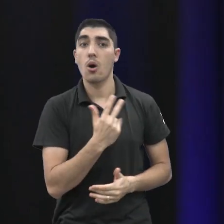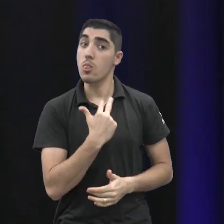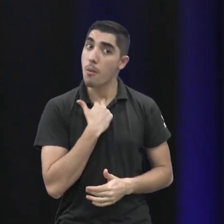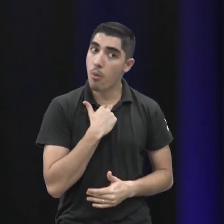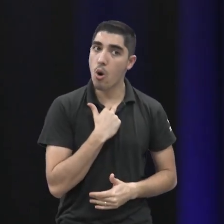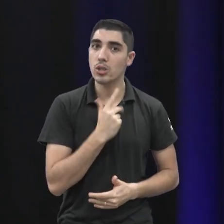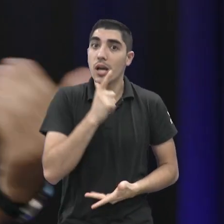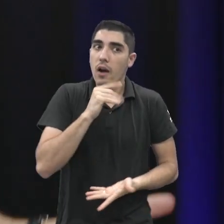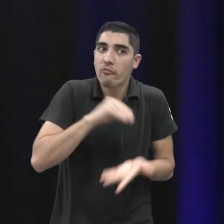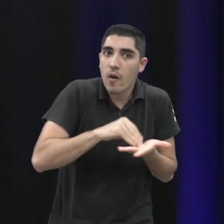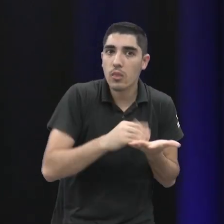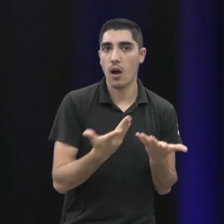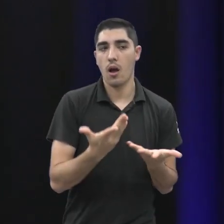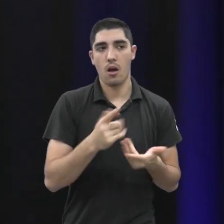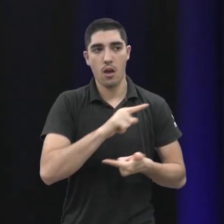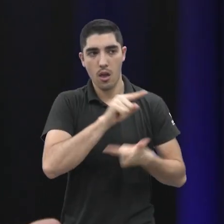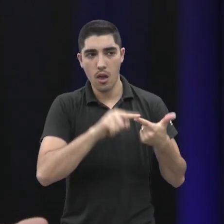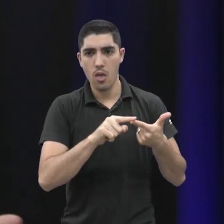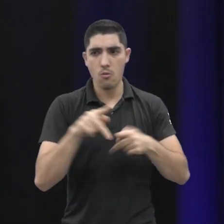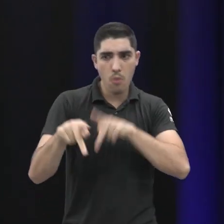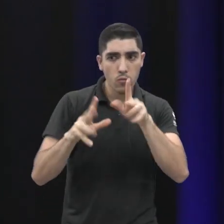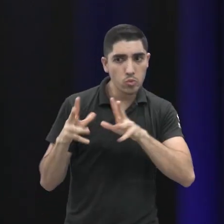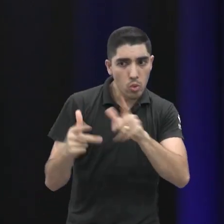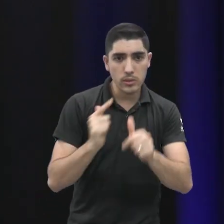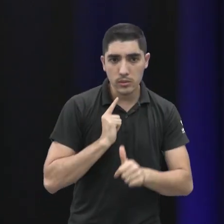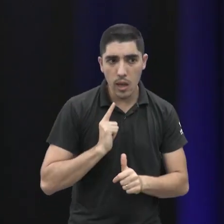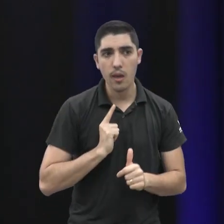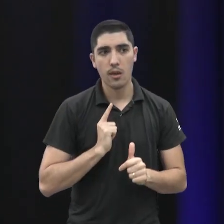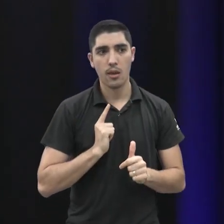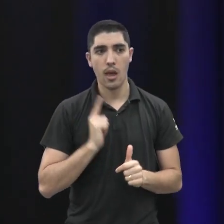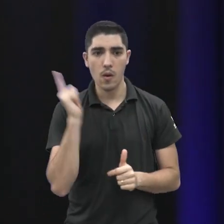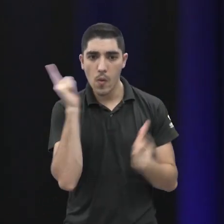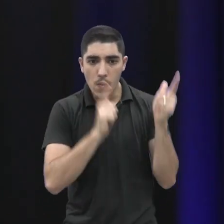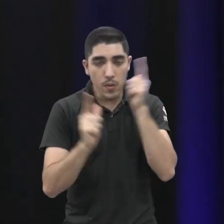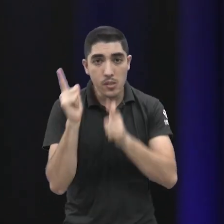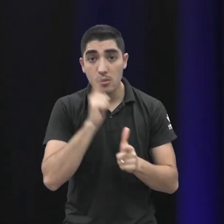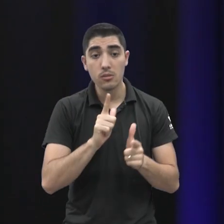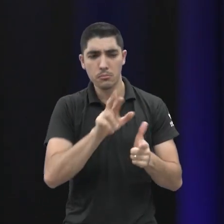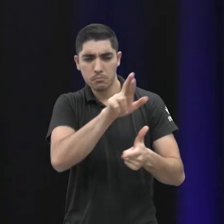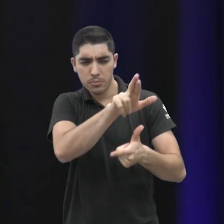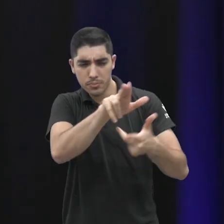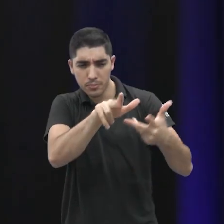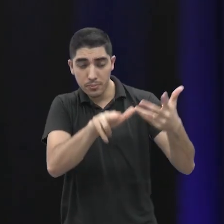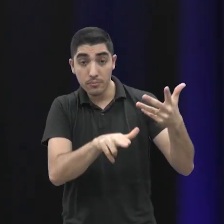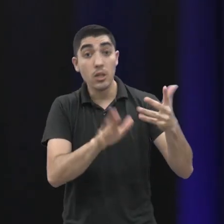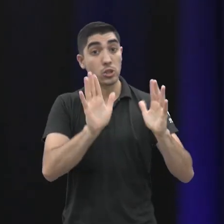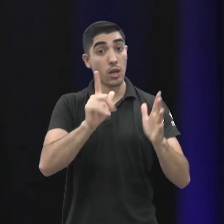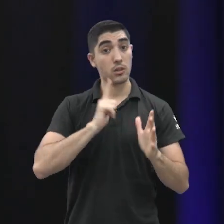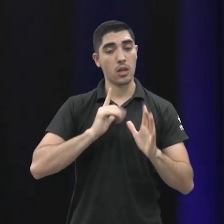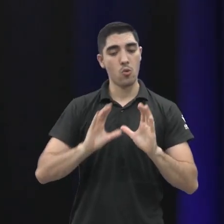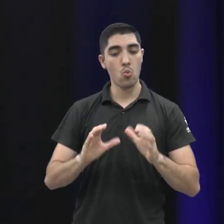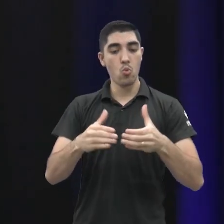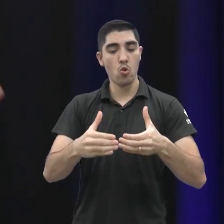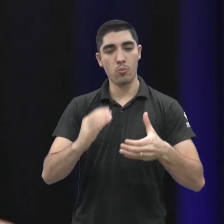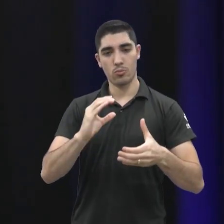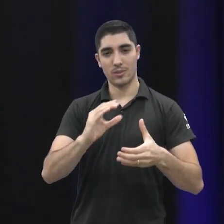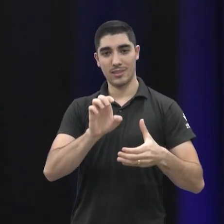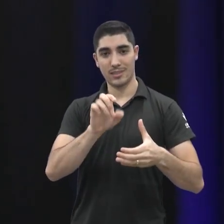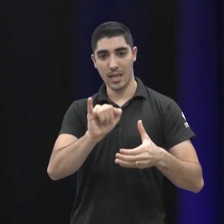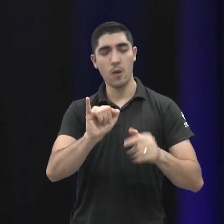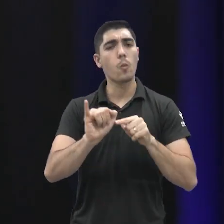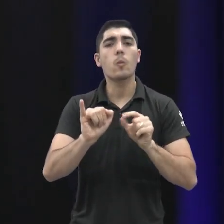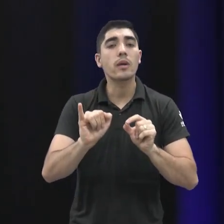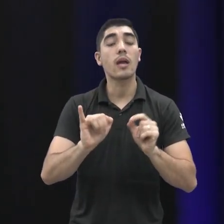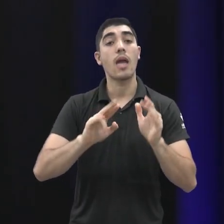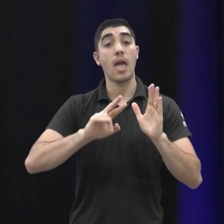falta de água e do acesso à população a esse serviço. Tanto que esse trabalho culminou, inclusive, numa CEI aqui na Câmara. CEI, para quem não sabe, é